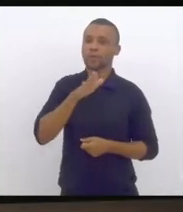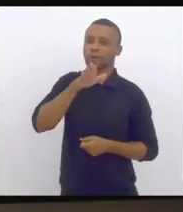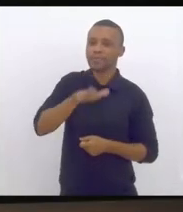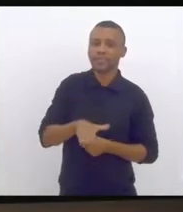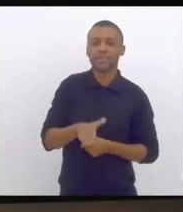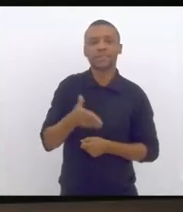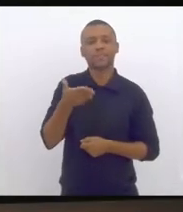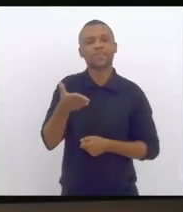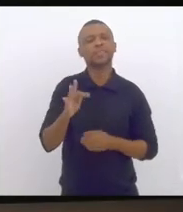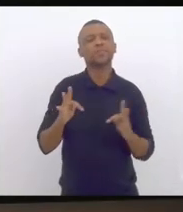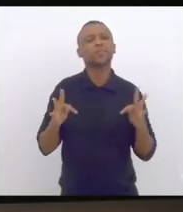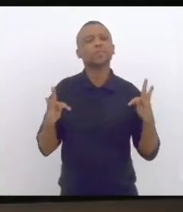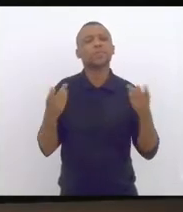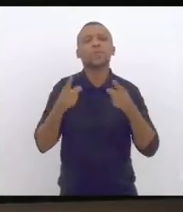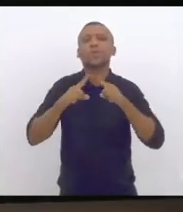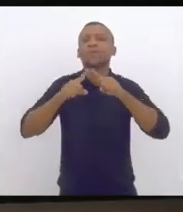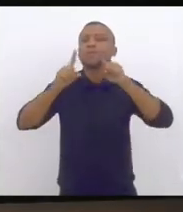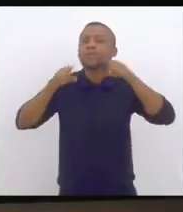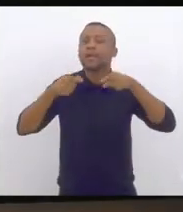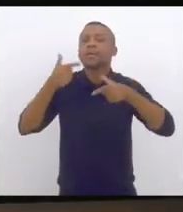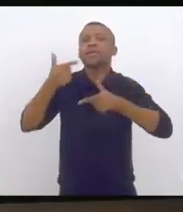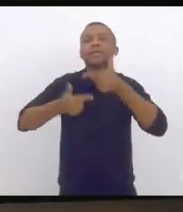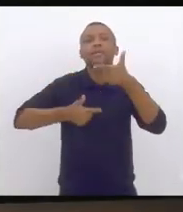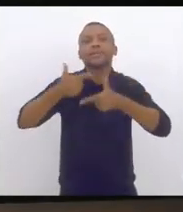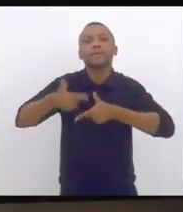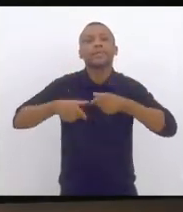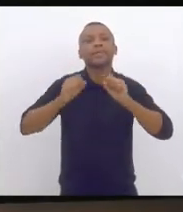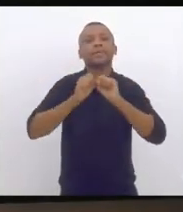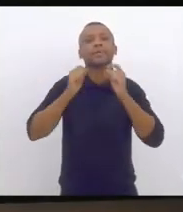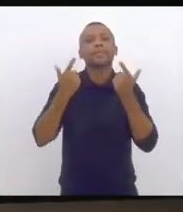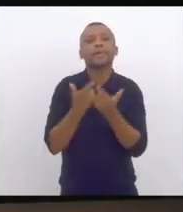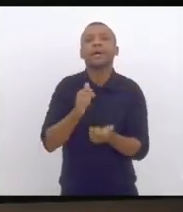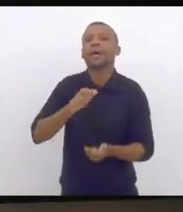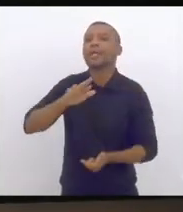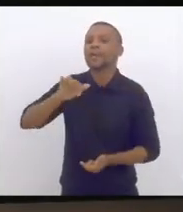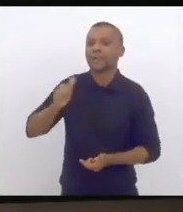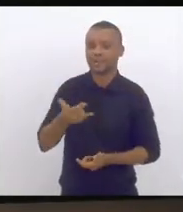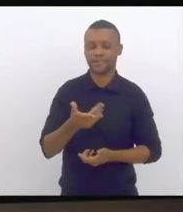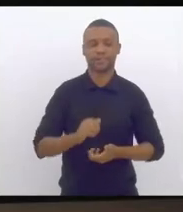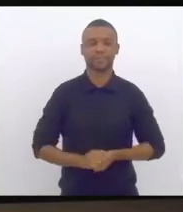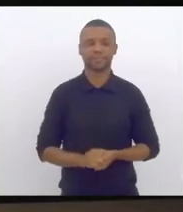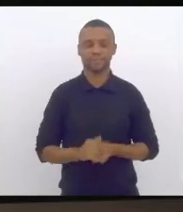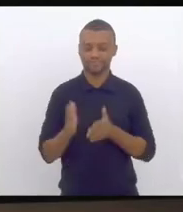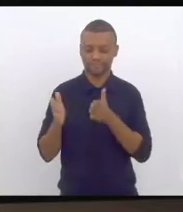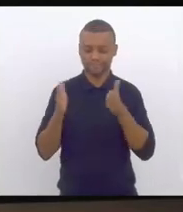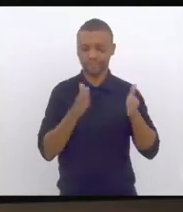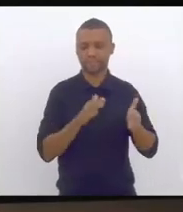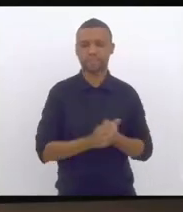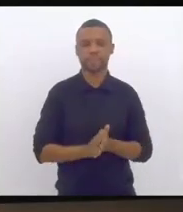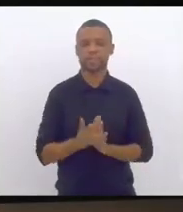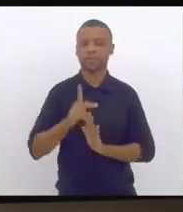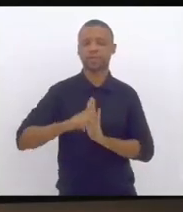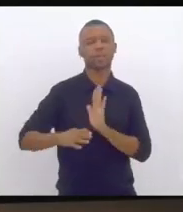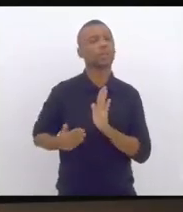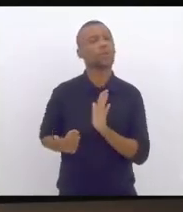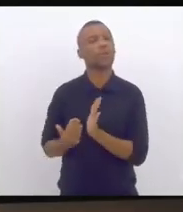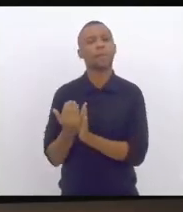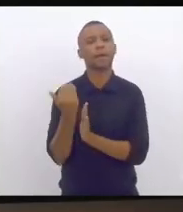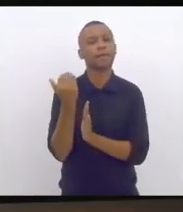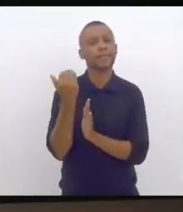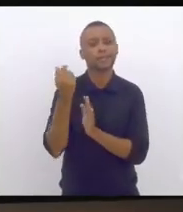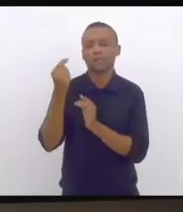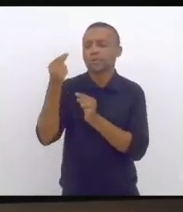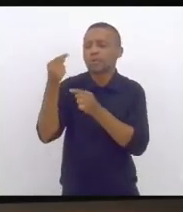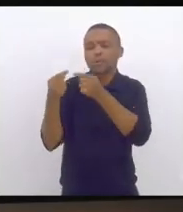tarde a todos os funcionários e servidores dessa casa. Bom, esse projeto ele nasce a partir de uma